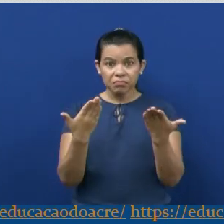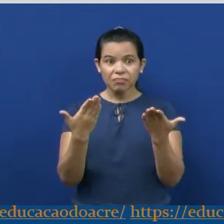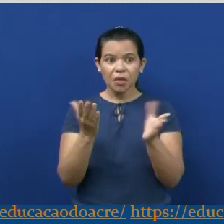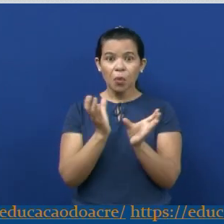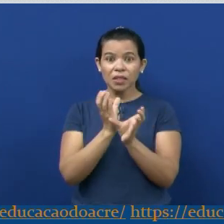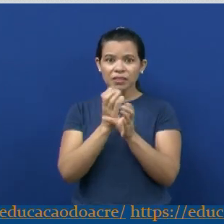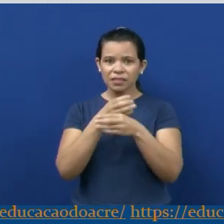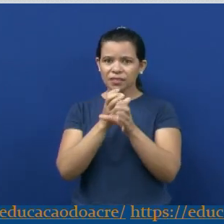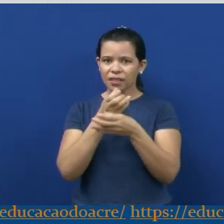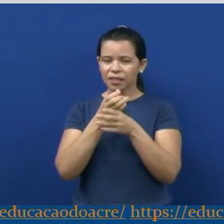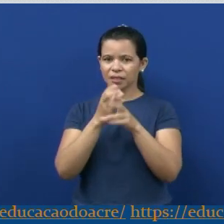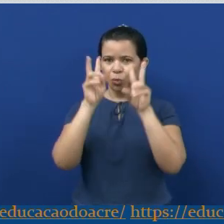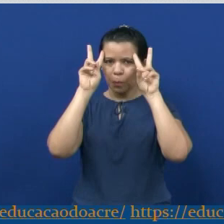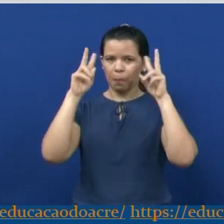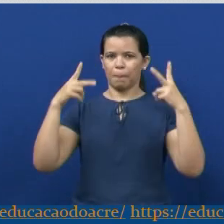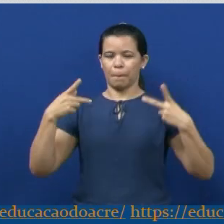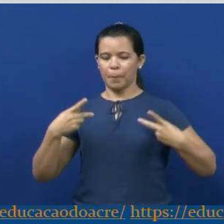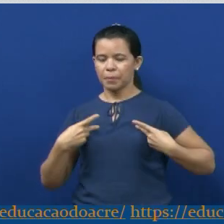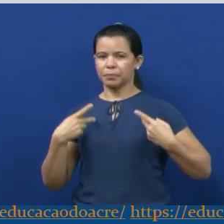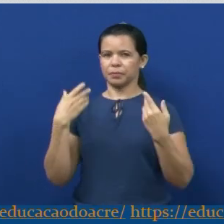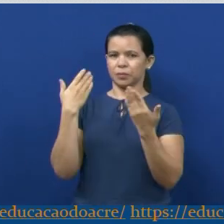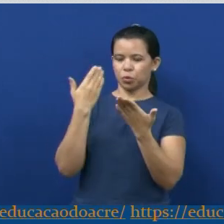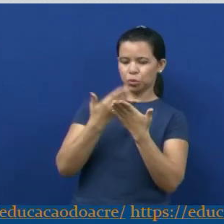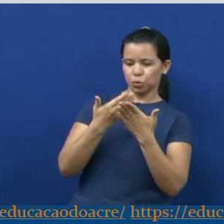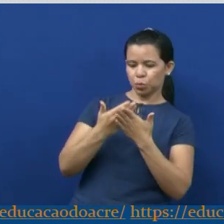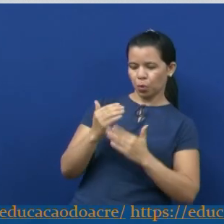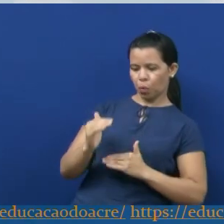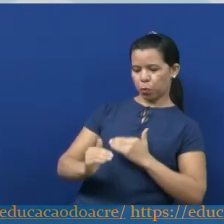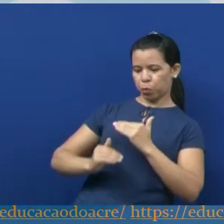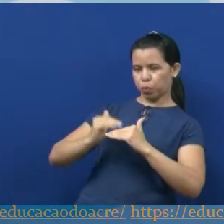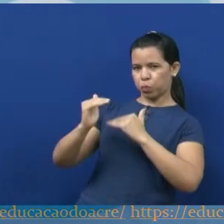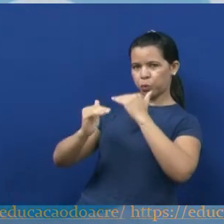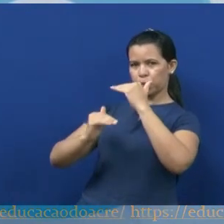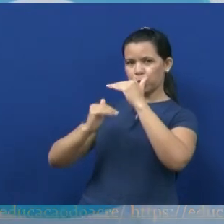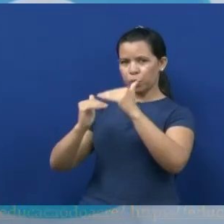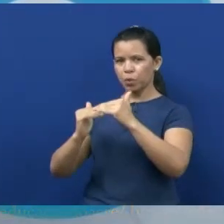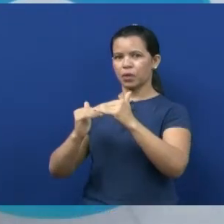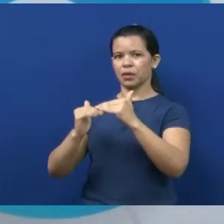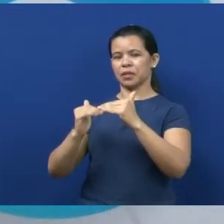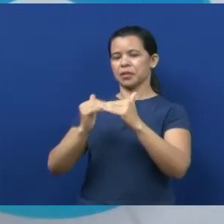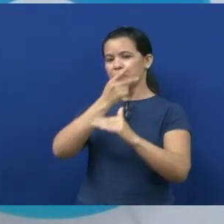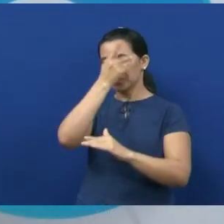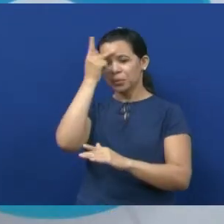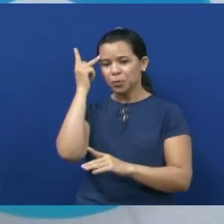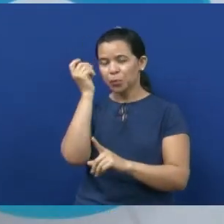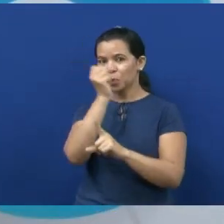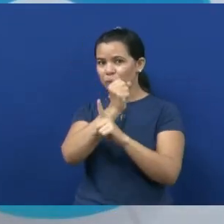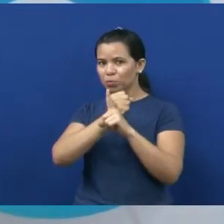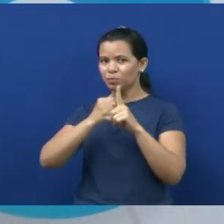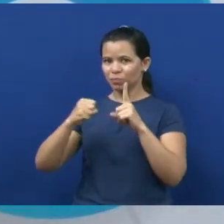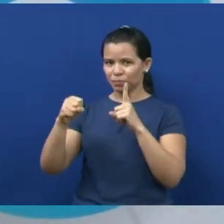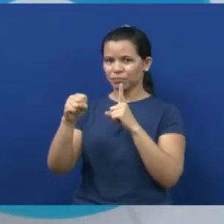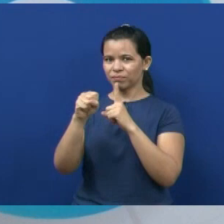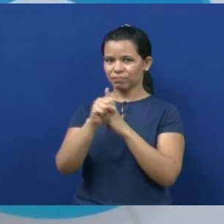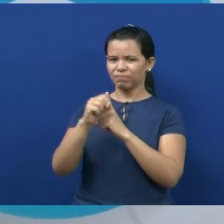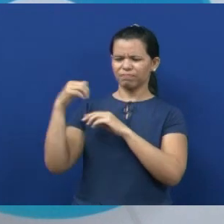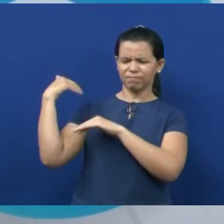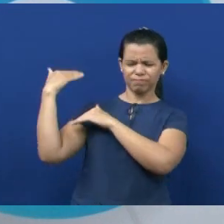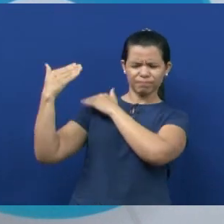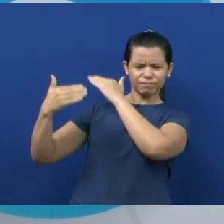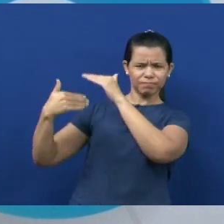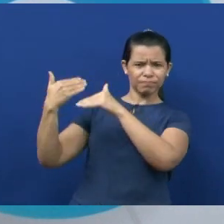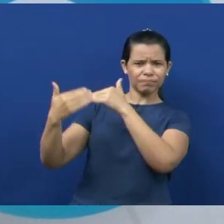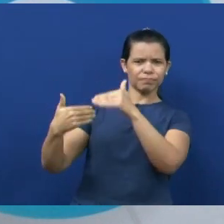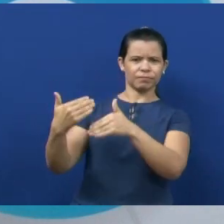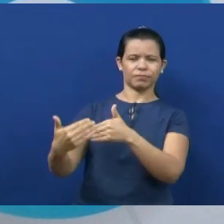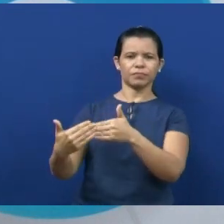estuda o desenvolvimento do homem ao longo, do processo histórico, ou seja, ao longo do tempo. A